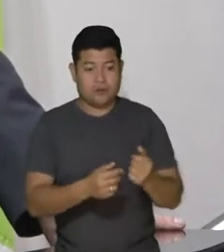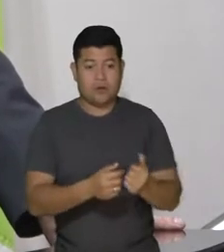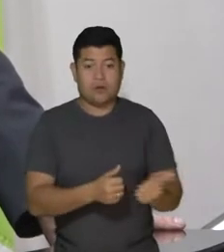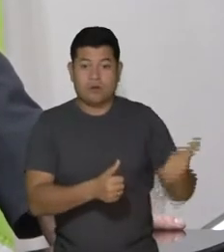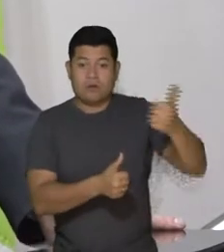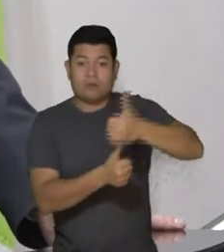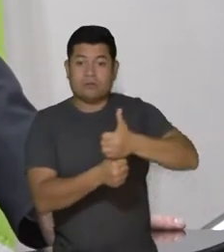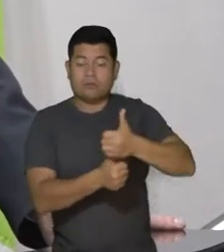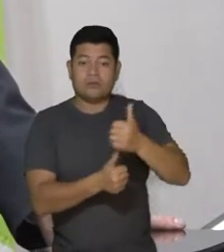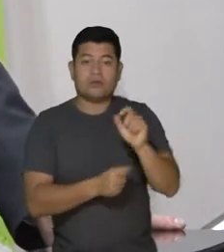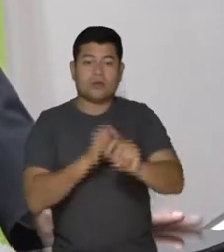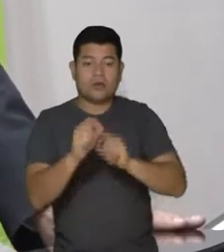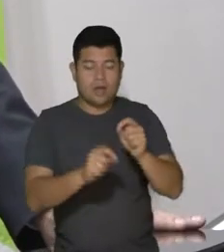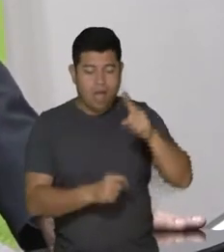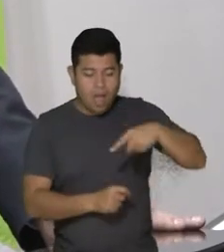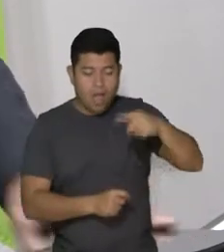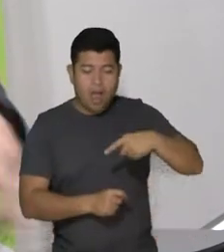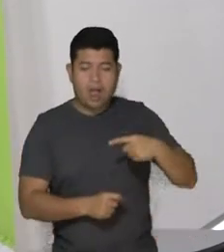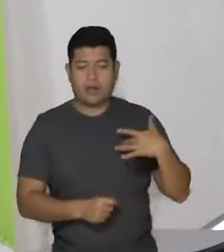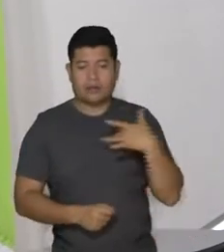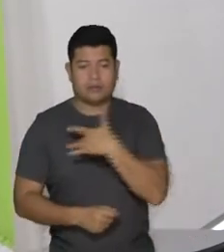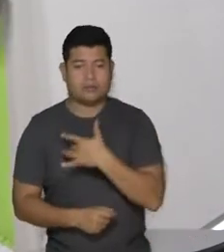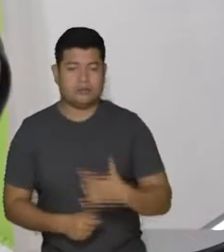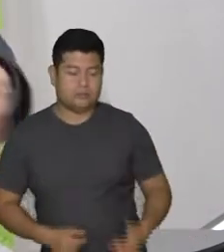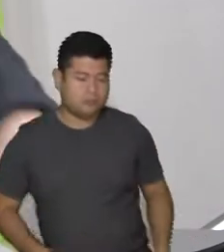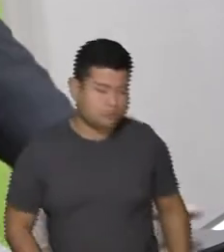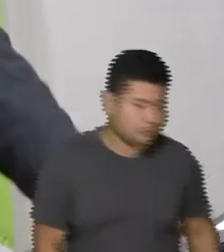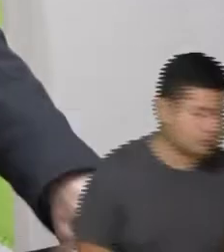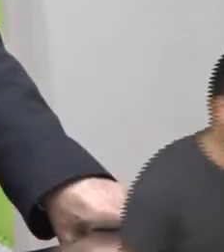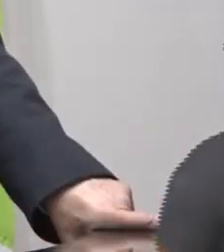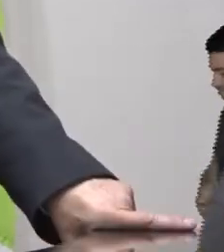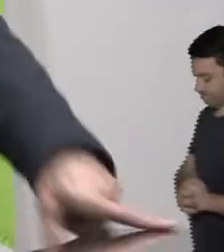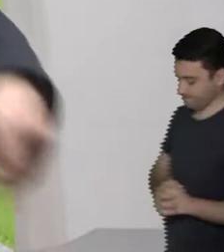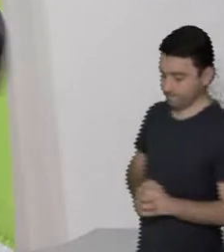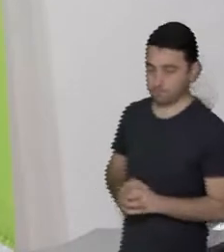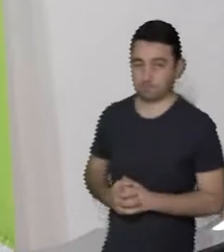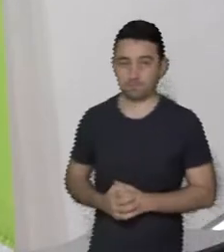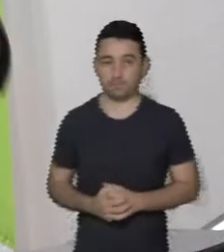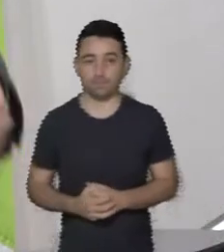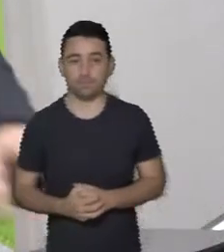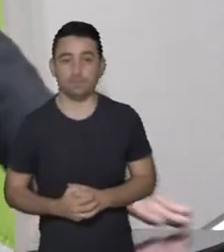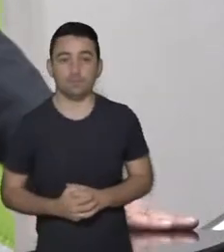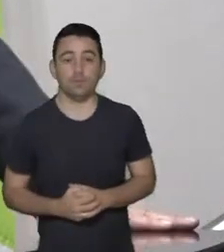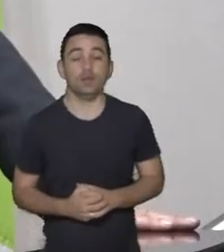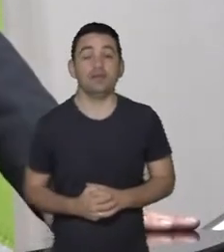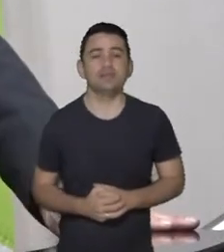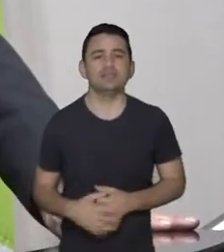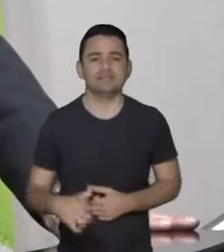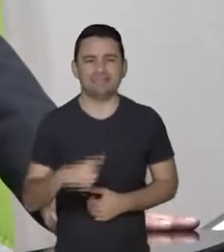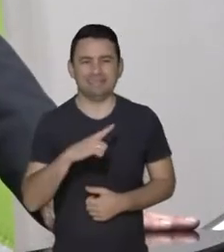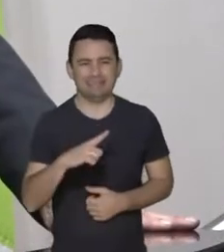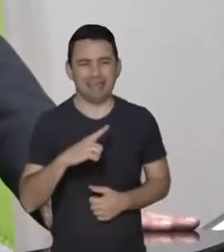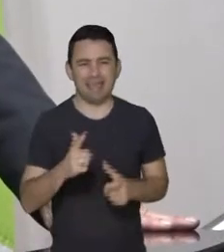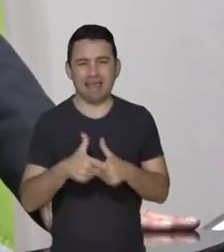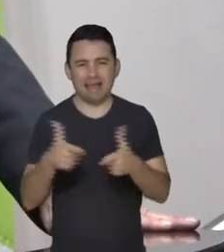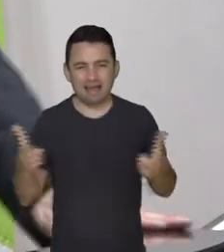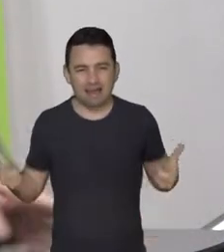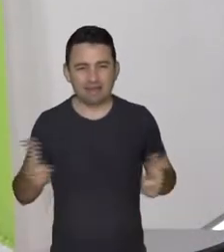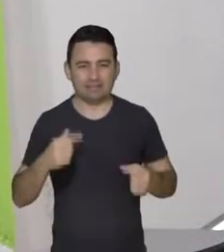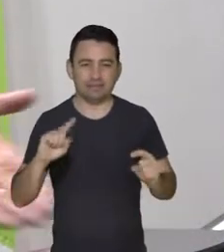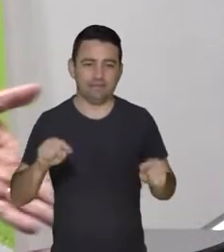e nós sabemos que temos que avançar ainda muito mais nesse sentido teremos grandes desafios para isso